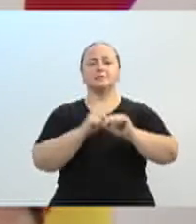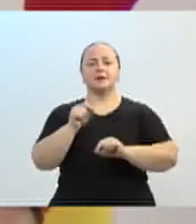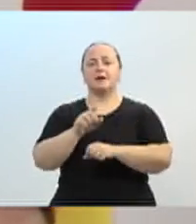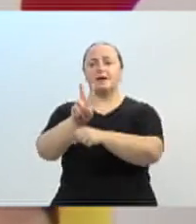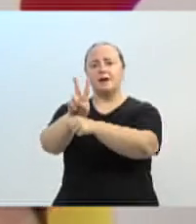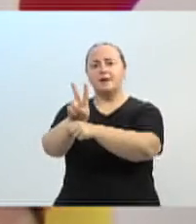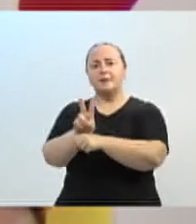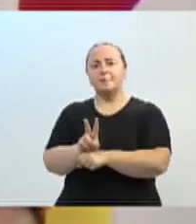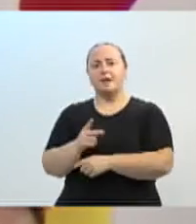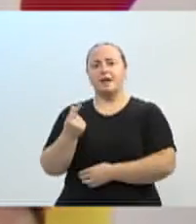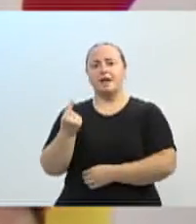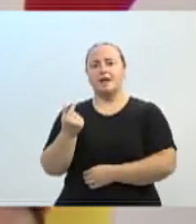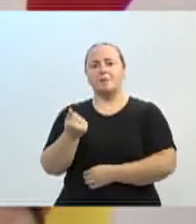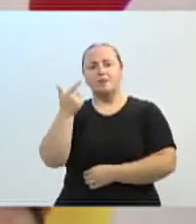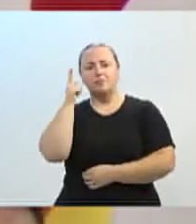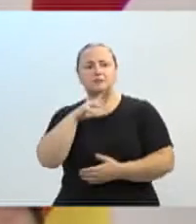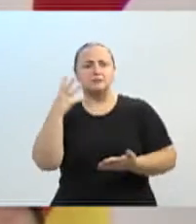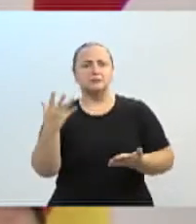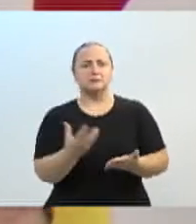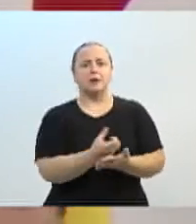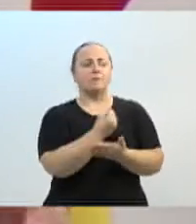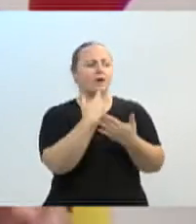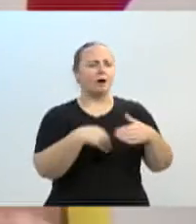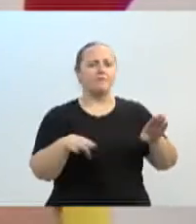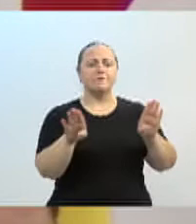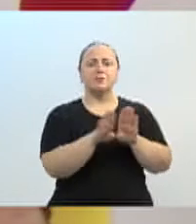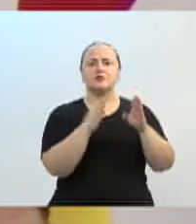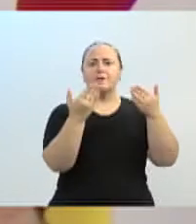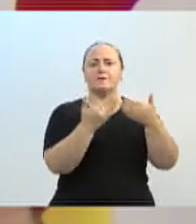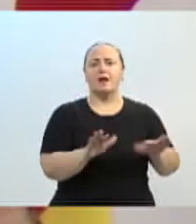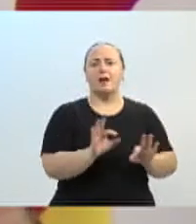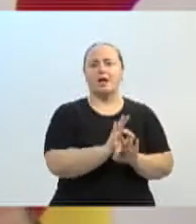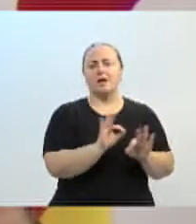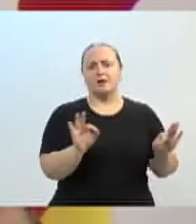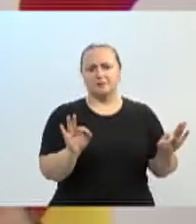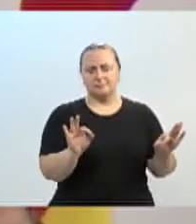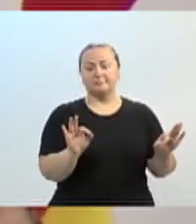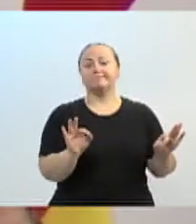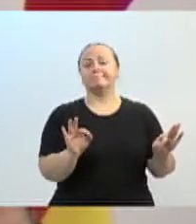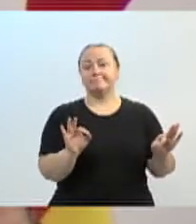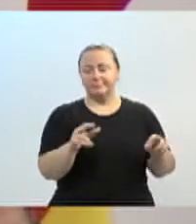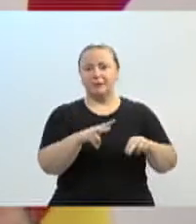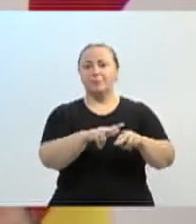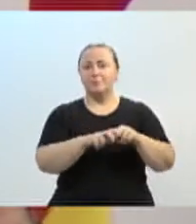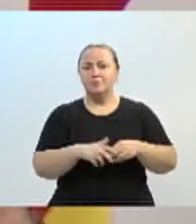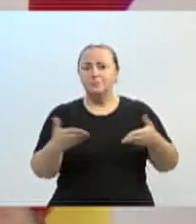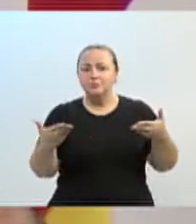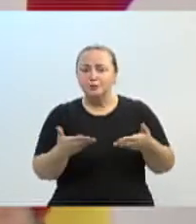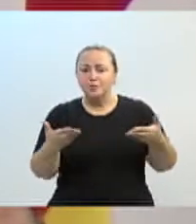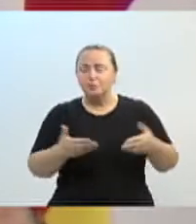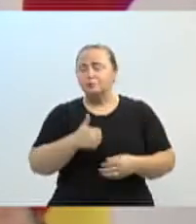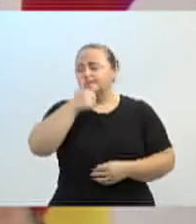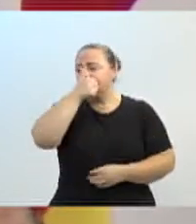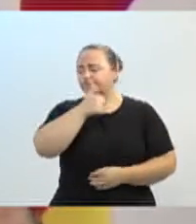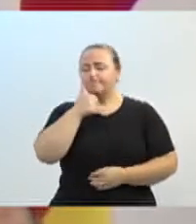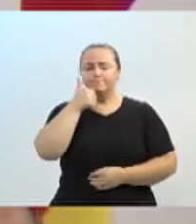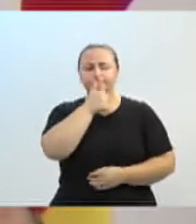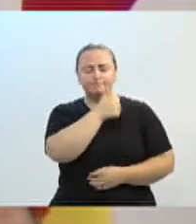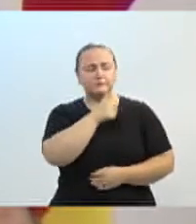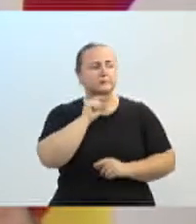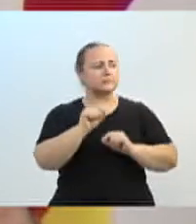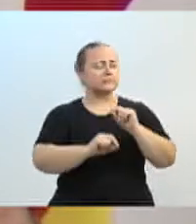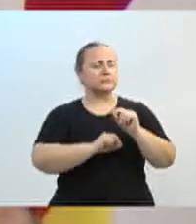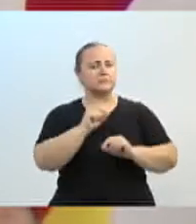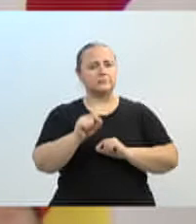salvar os seus negócios. Estes, além de tudo, carregam o pesadíssimo fardo das